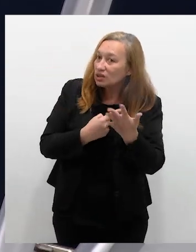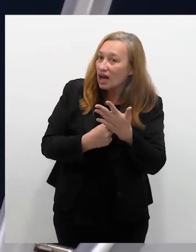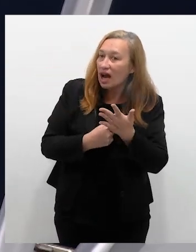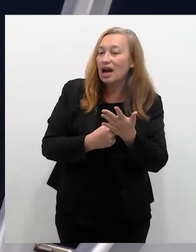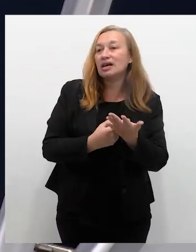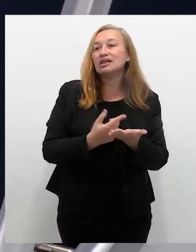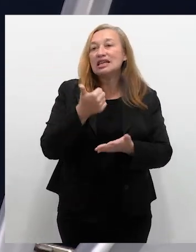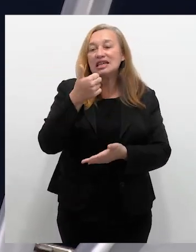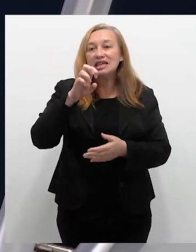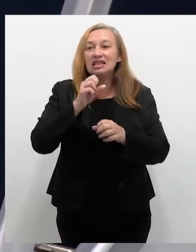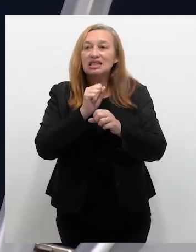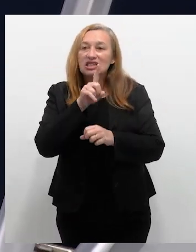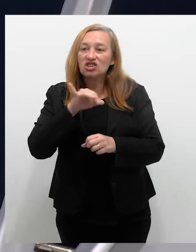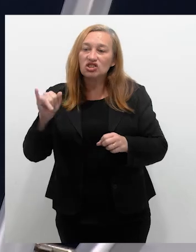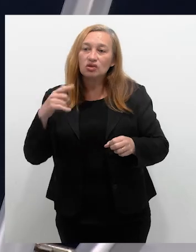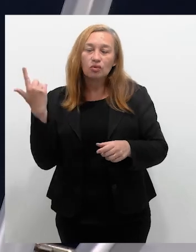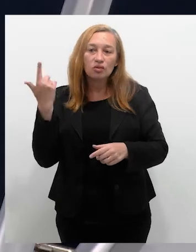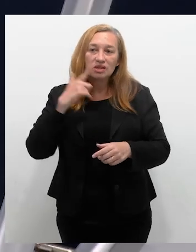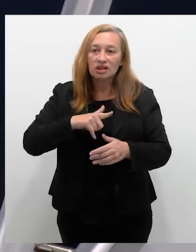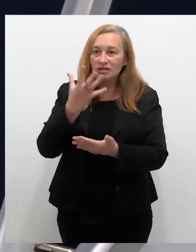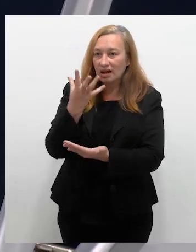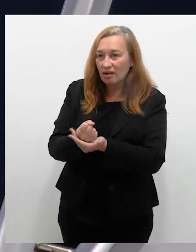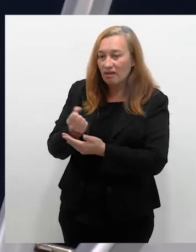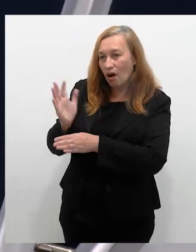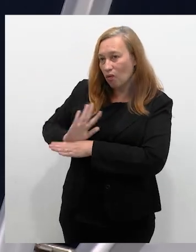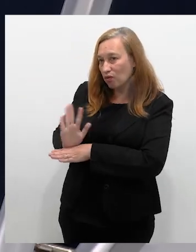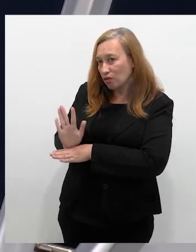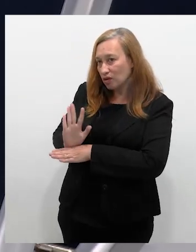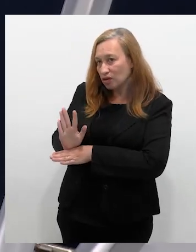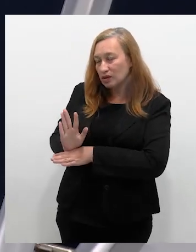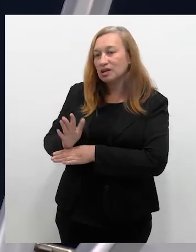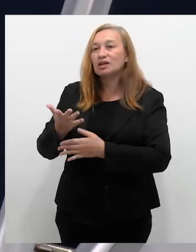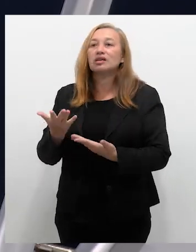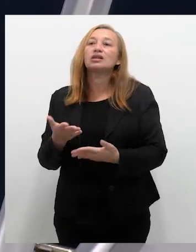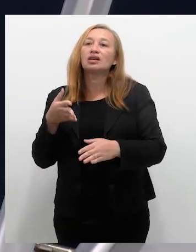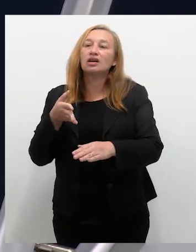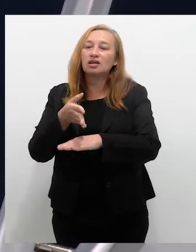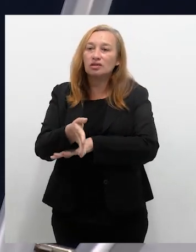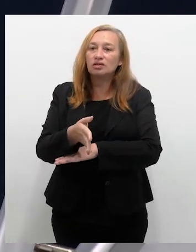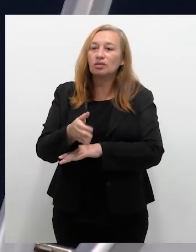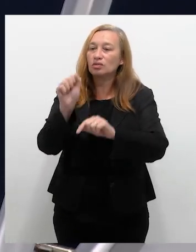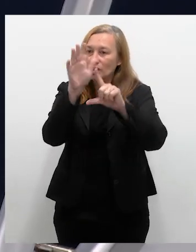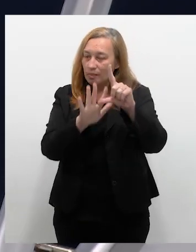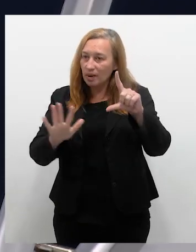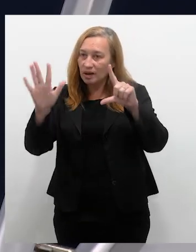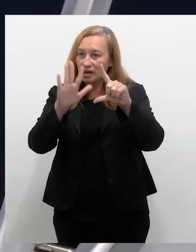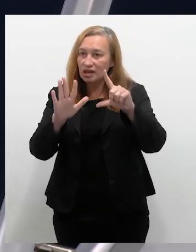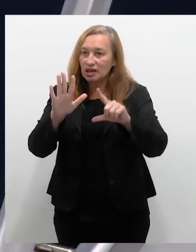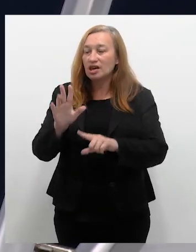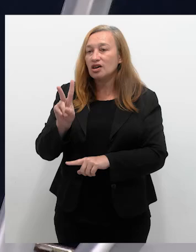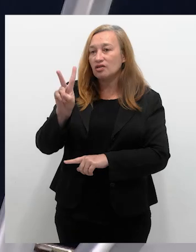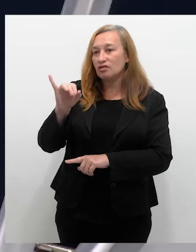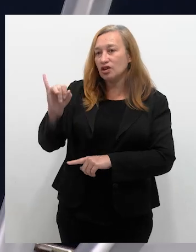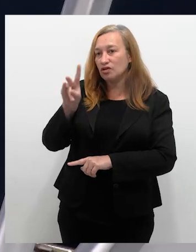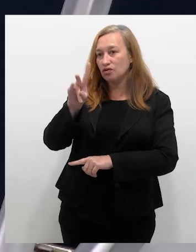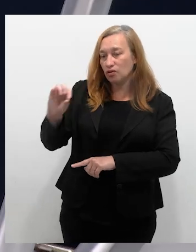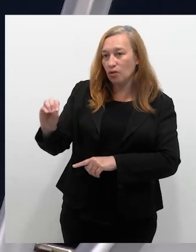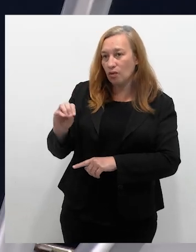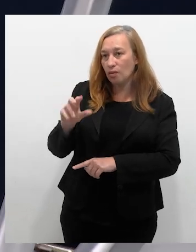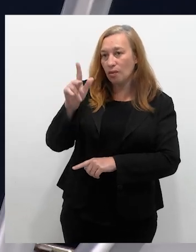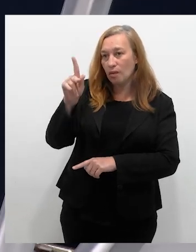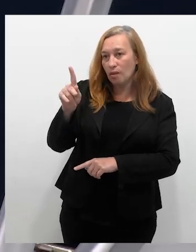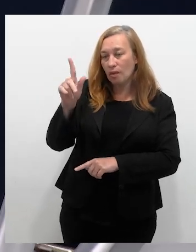que viabilizaram. Em 15 dias nós rodamos o filme. O filme entrou direto para a plataforma, pela Vivo Play, porque